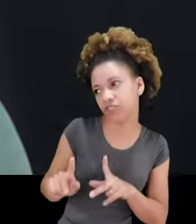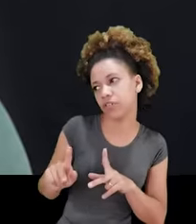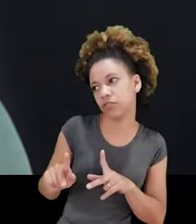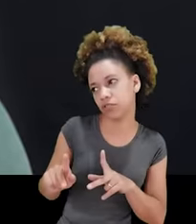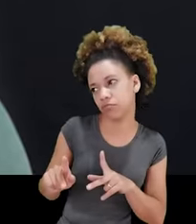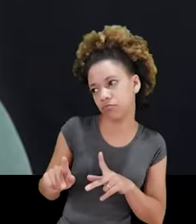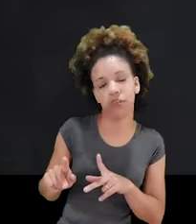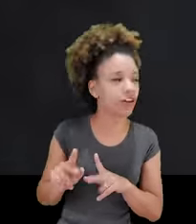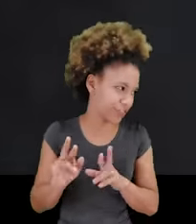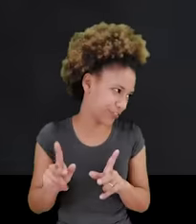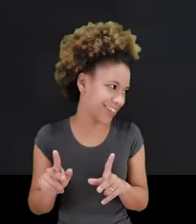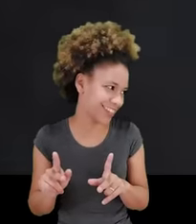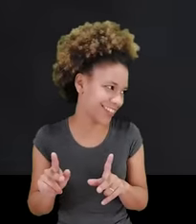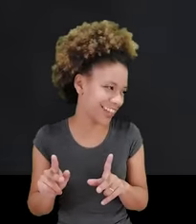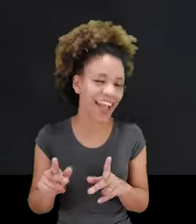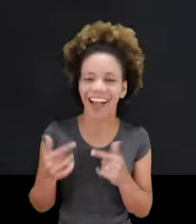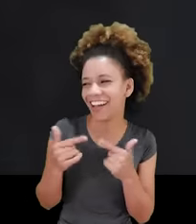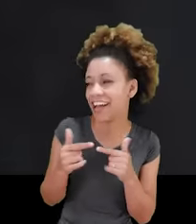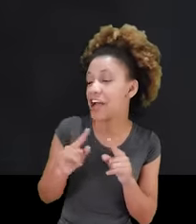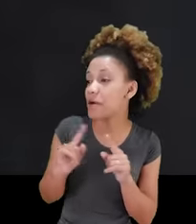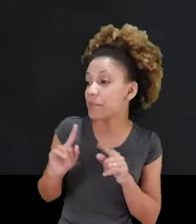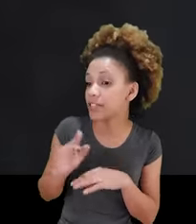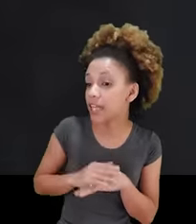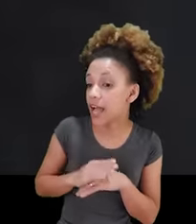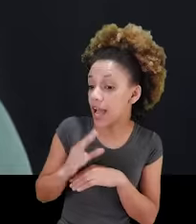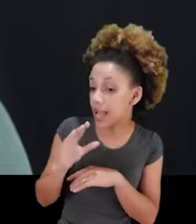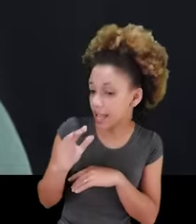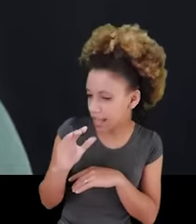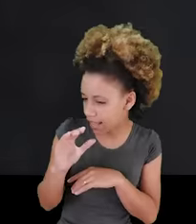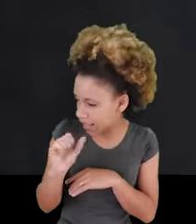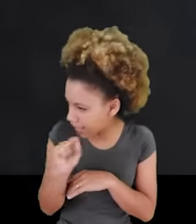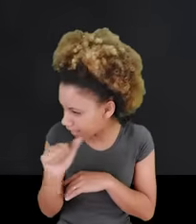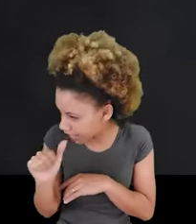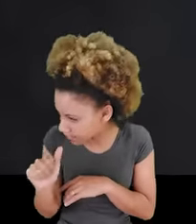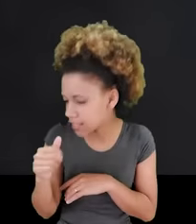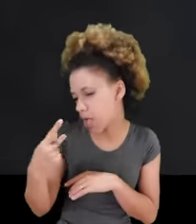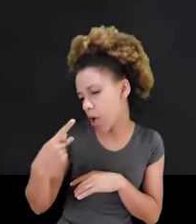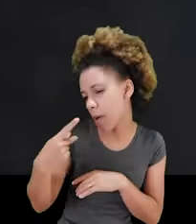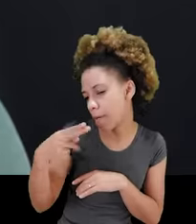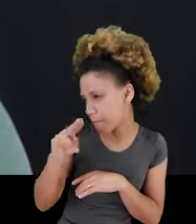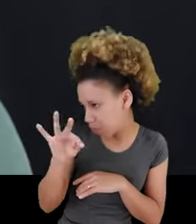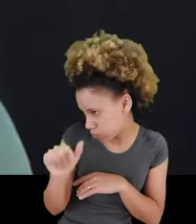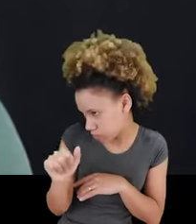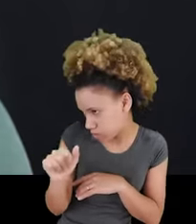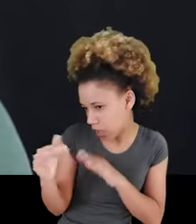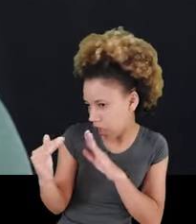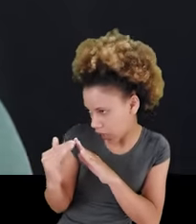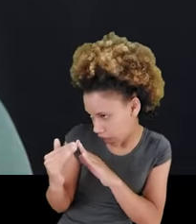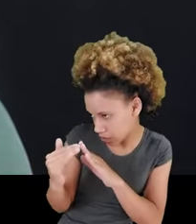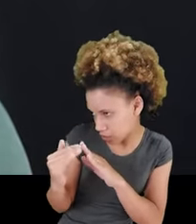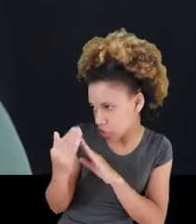puteiro, nós podemos utilizar essa expressão, mas normalmente é uma casa de putas. Ok. Mas sim, existe. Existe, sim. E